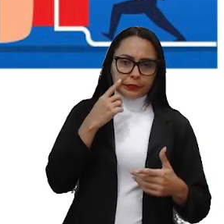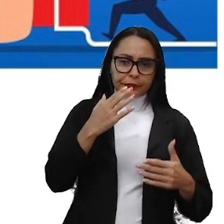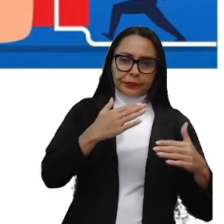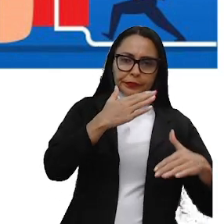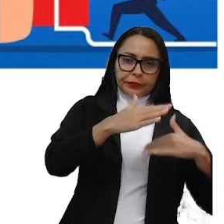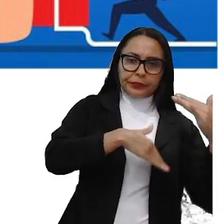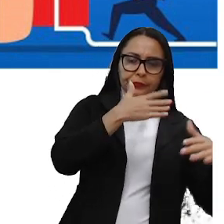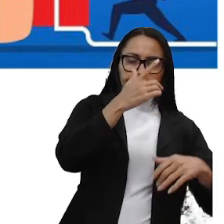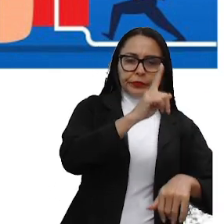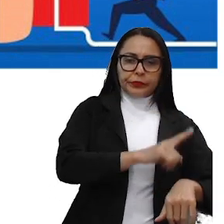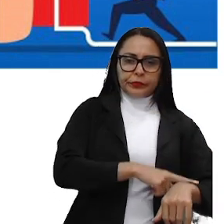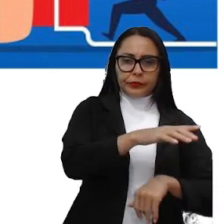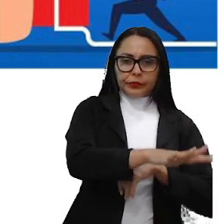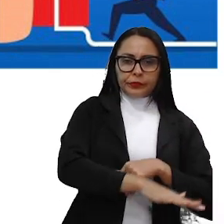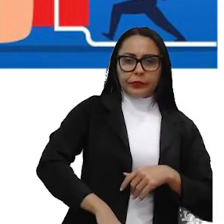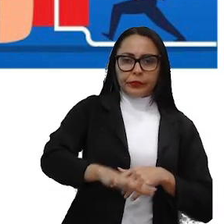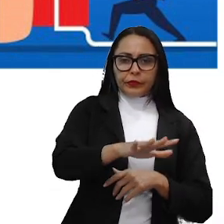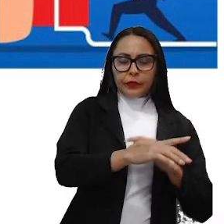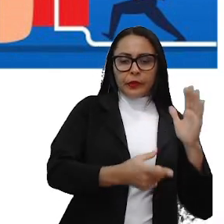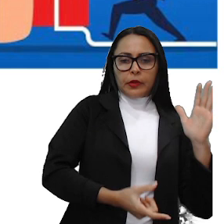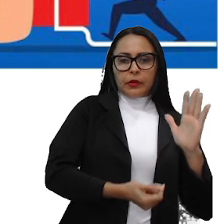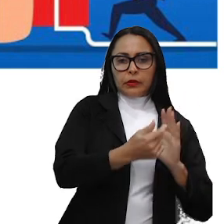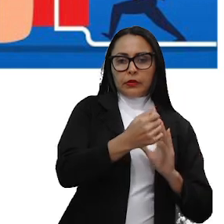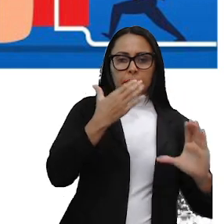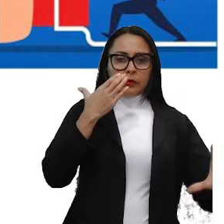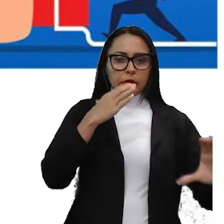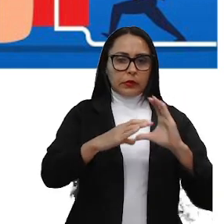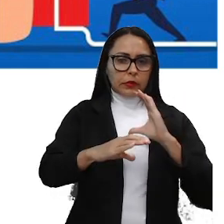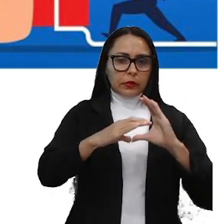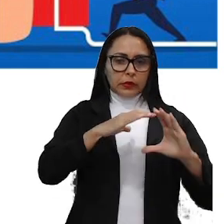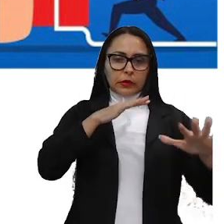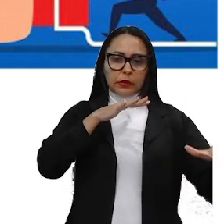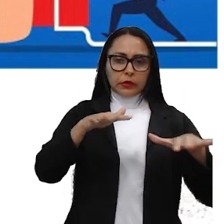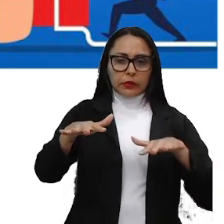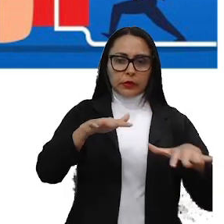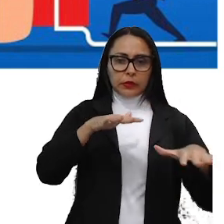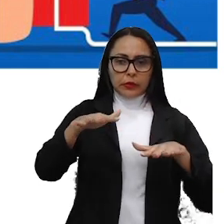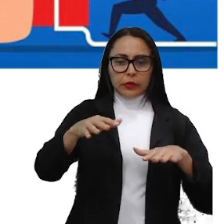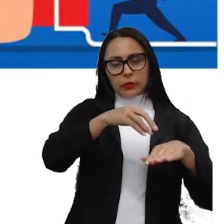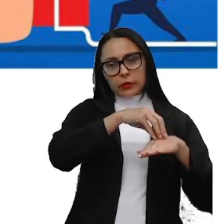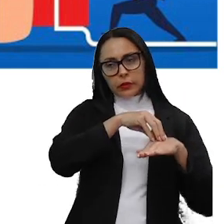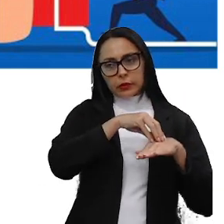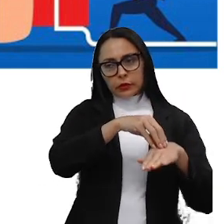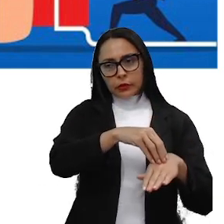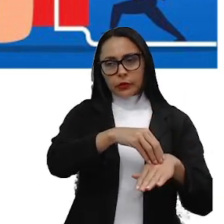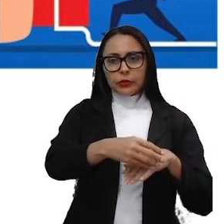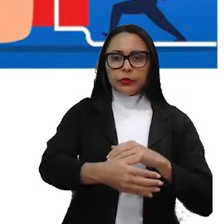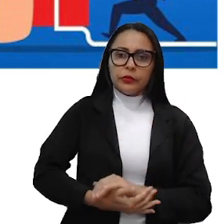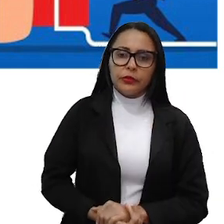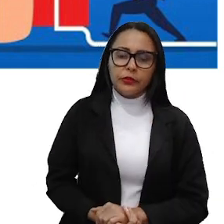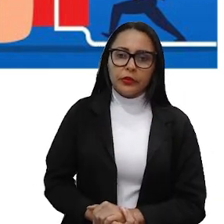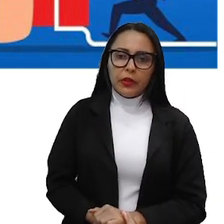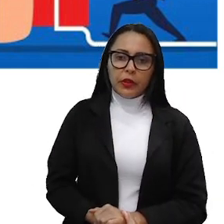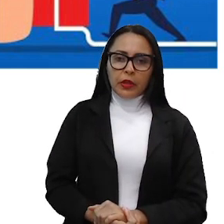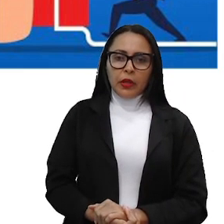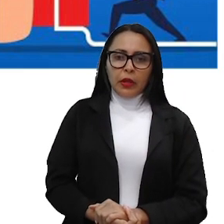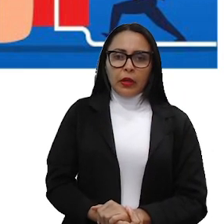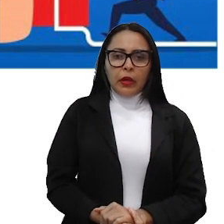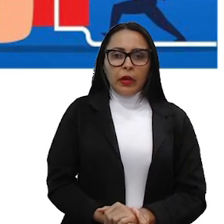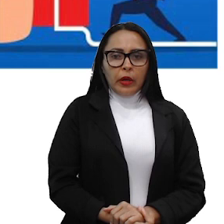de tempo, espaço, custo, comunicação, movimentação e transporte de materiais e